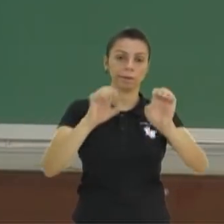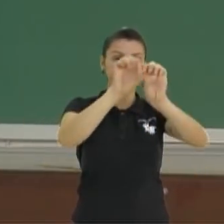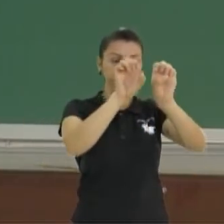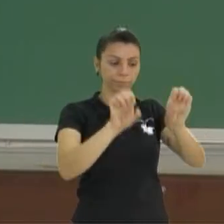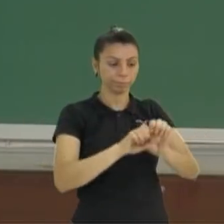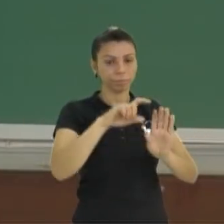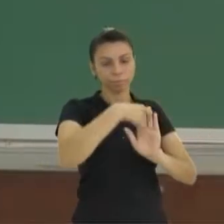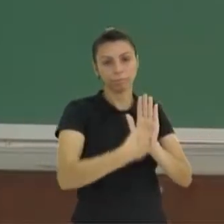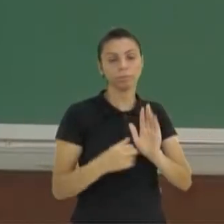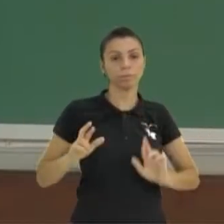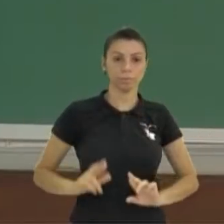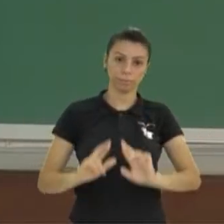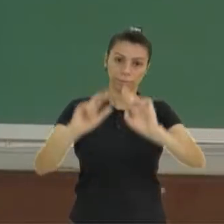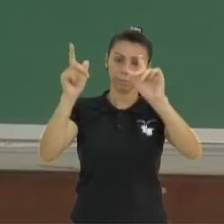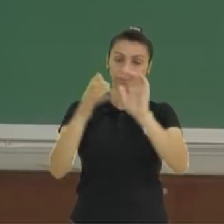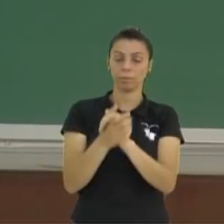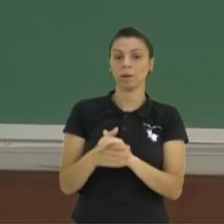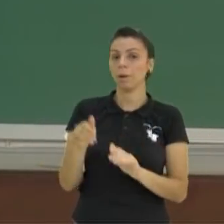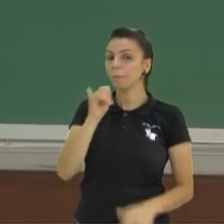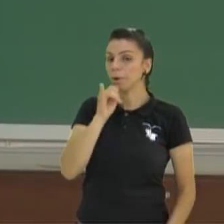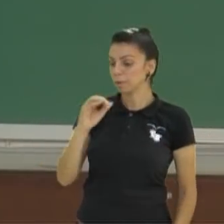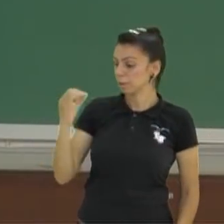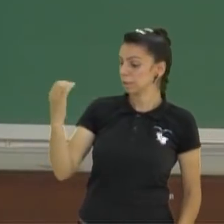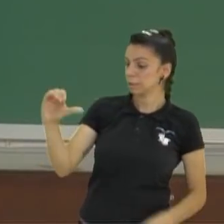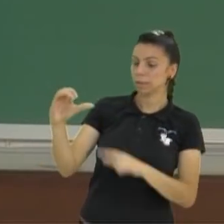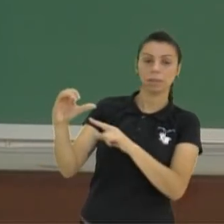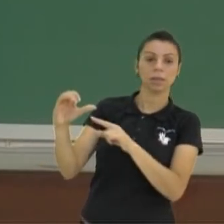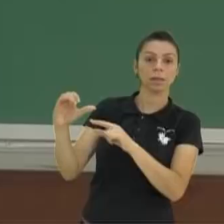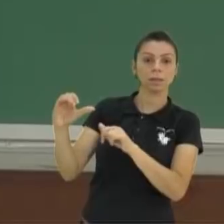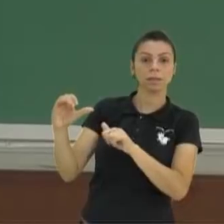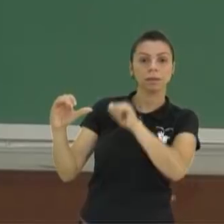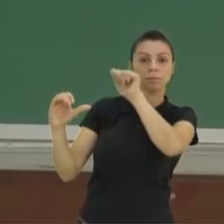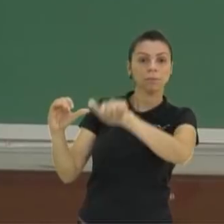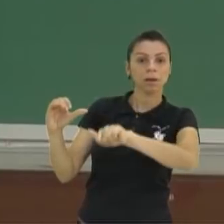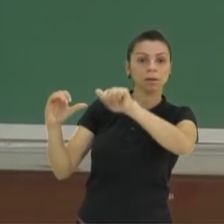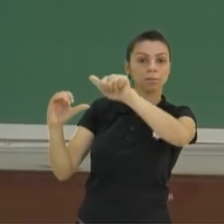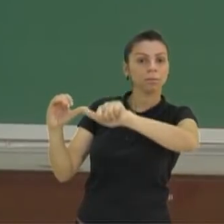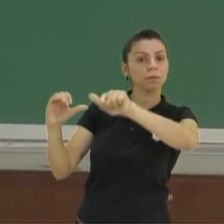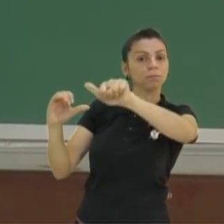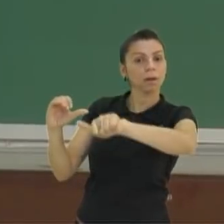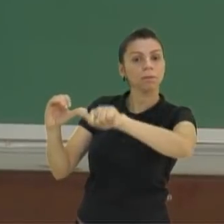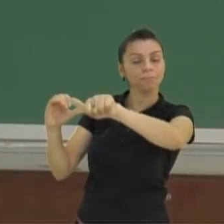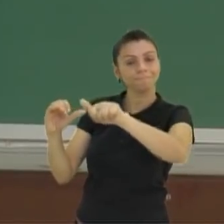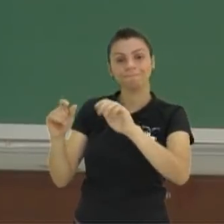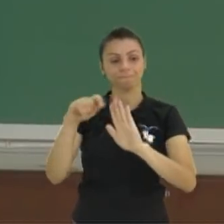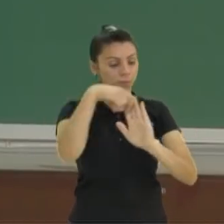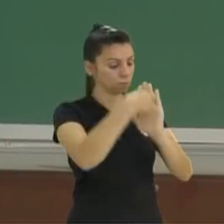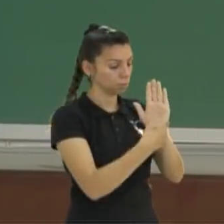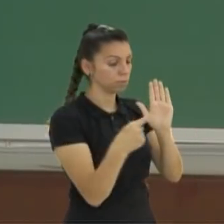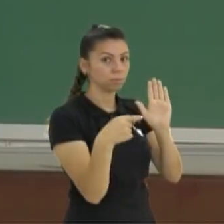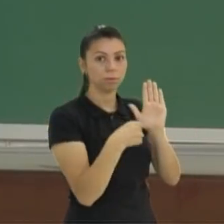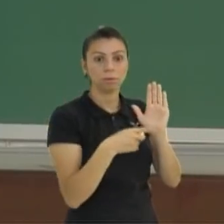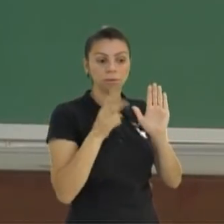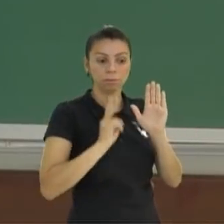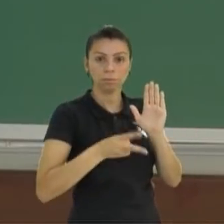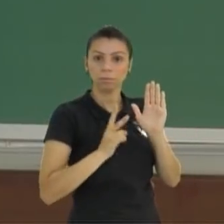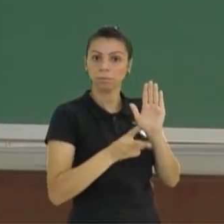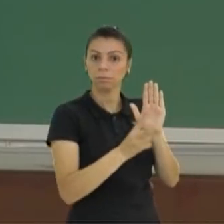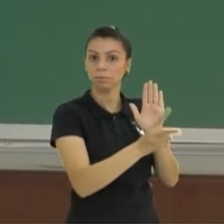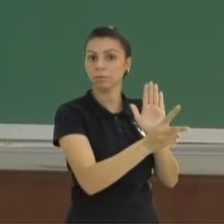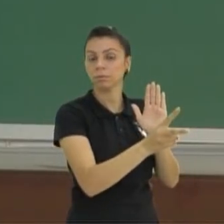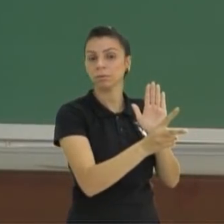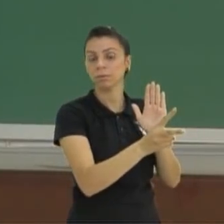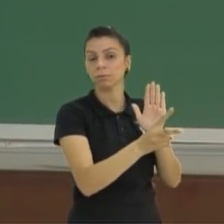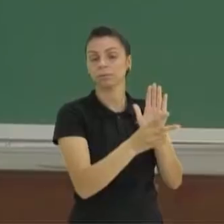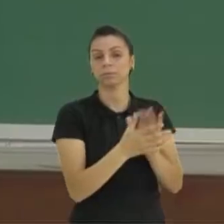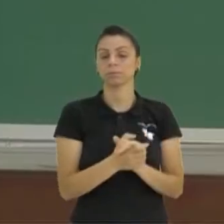contrário da ciência, que é dinâmica, que está sempre mudando e avançando, o texto sagrado permanece como ele era na